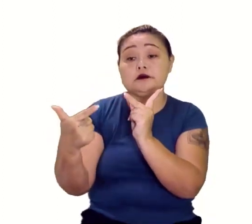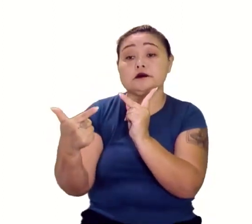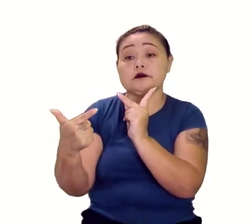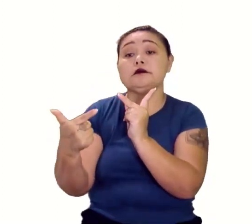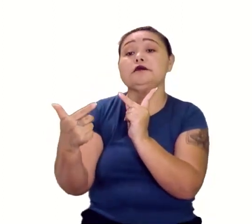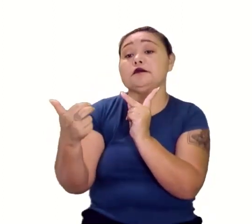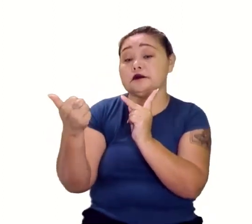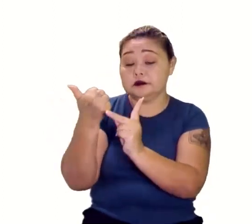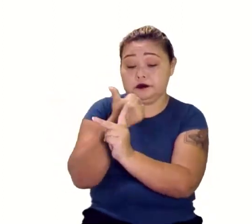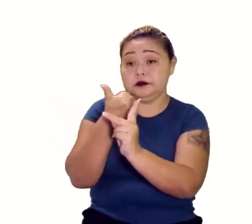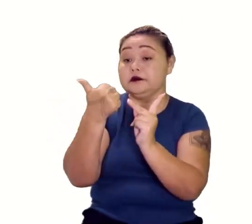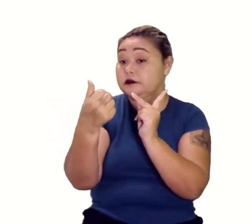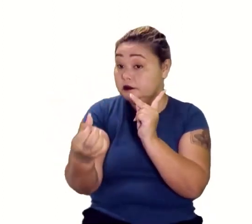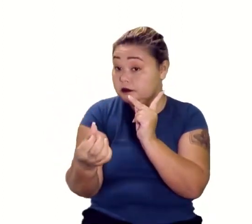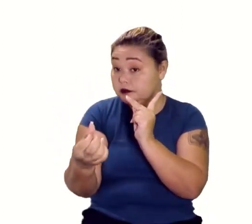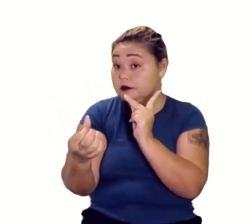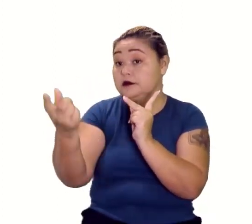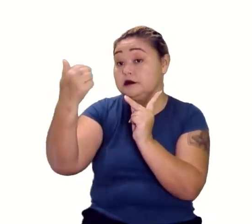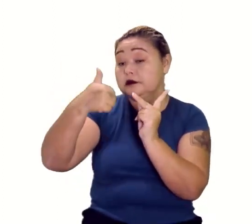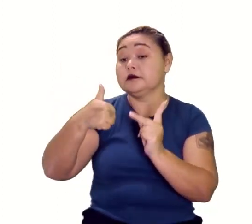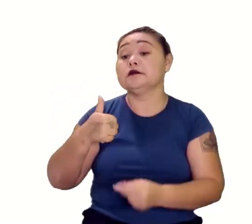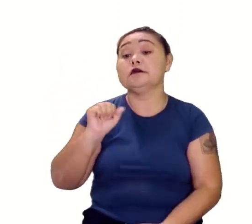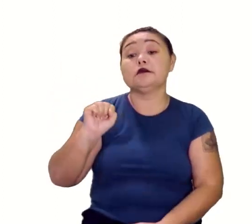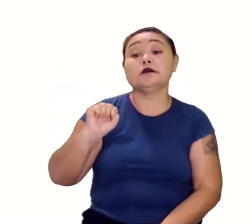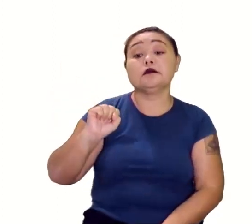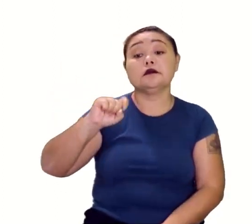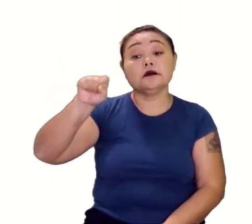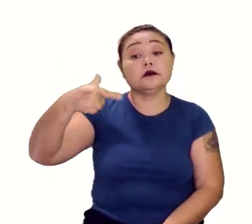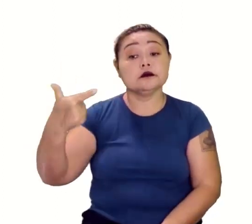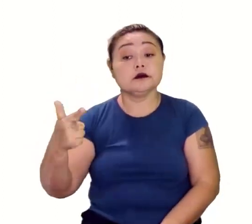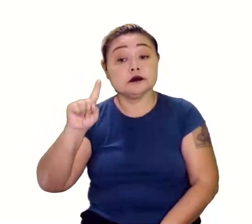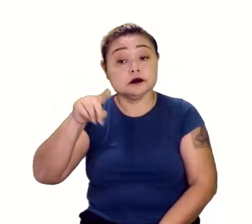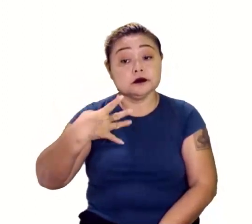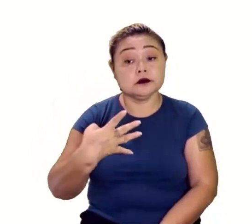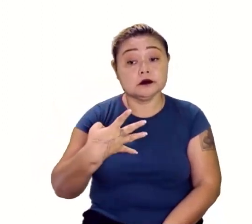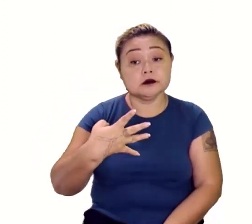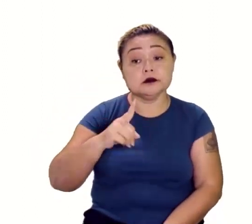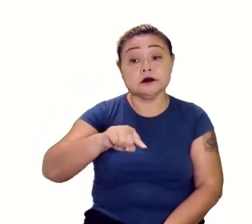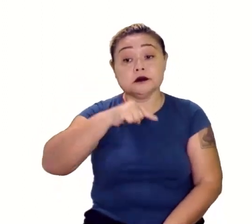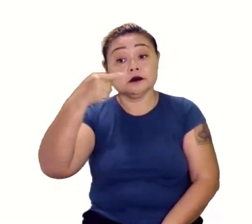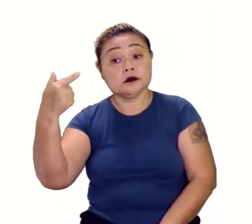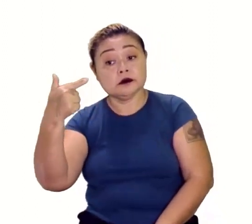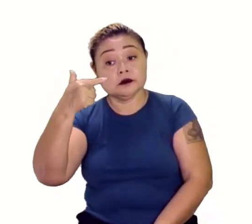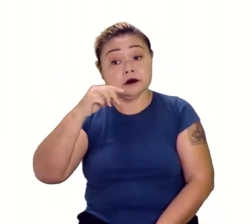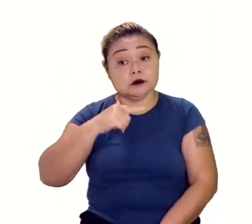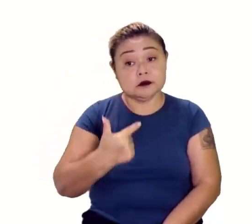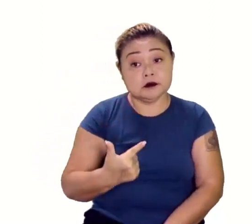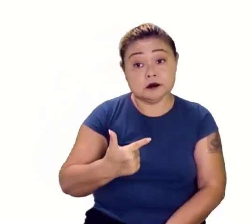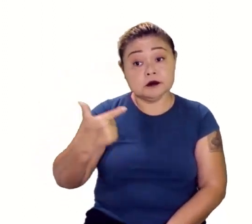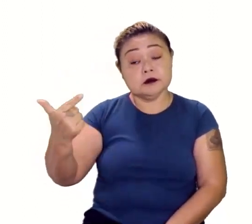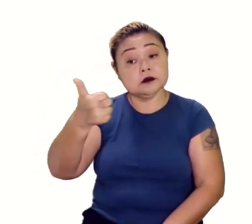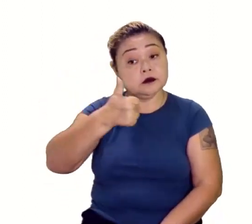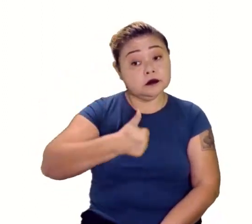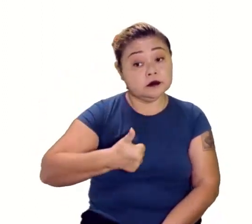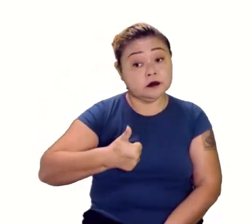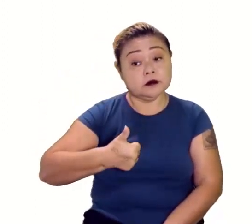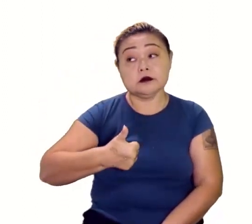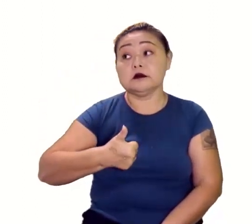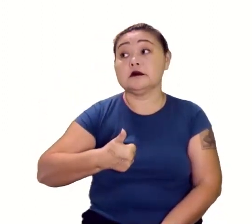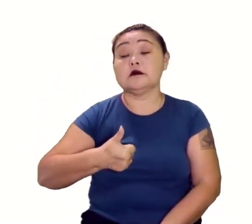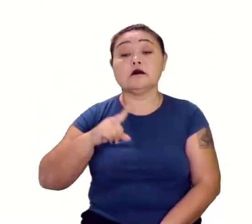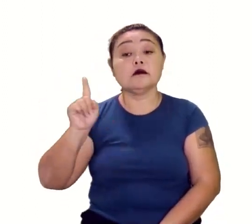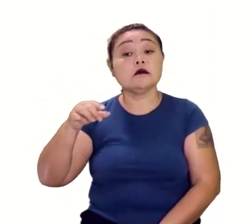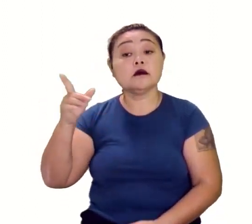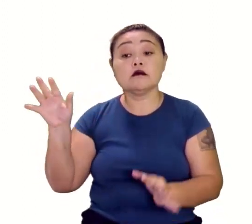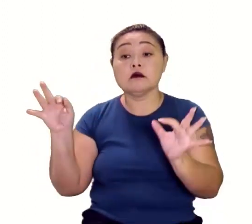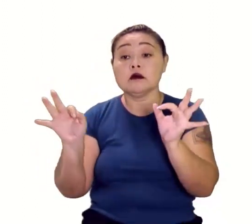por 2, Tá? 16 por 2? 8. Por 2? 4. Por 2? 2. Por 2? 1.